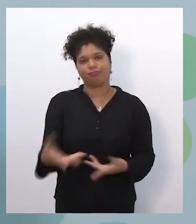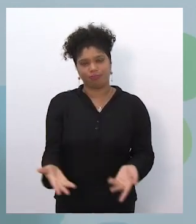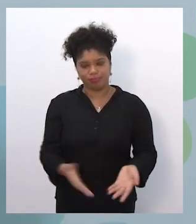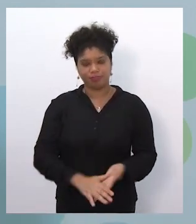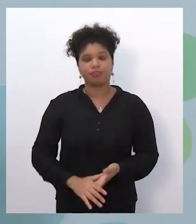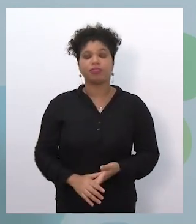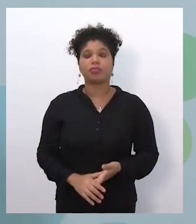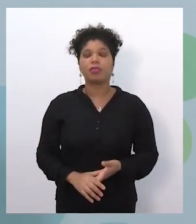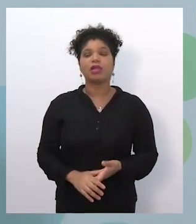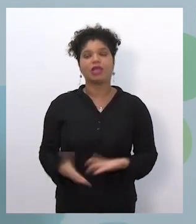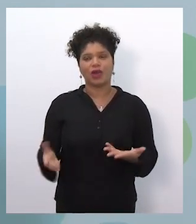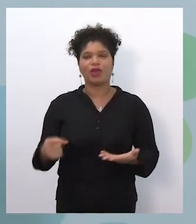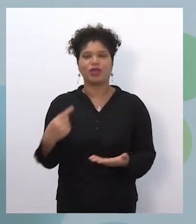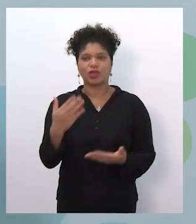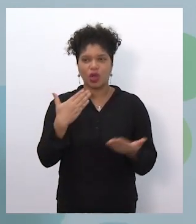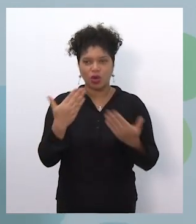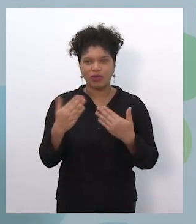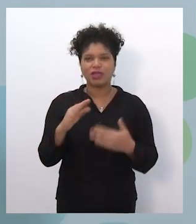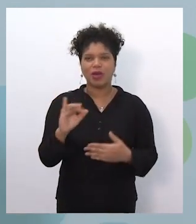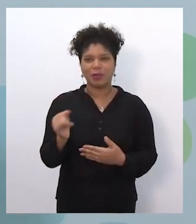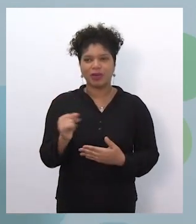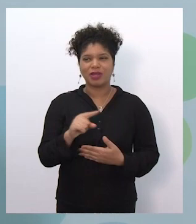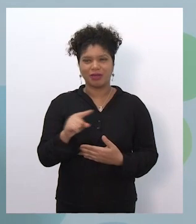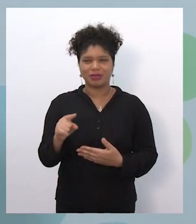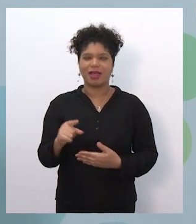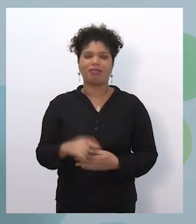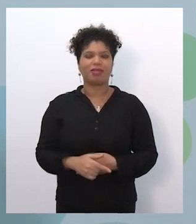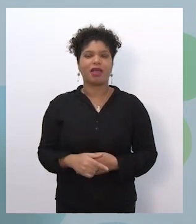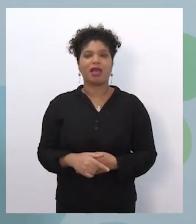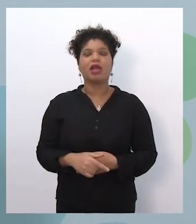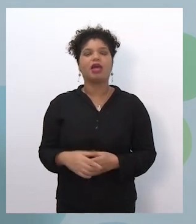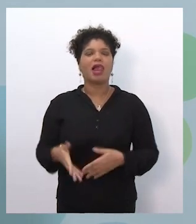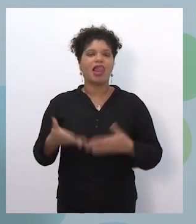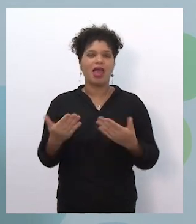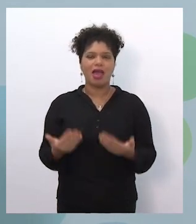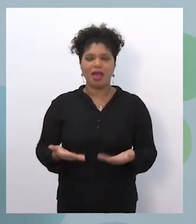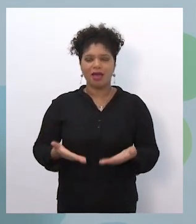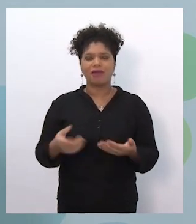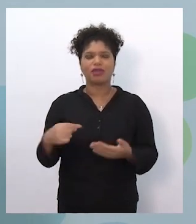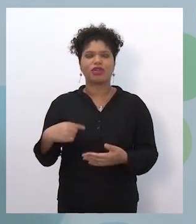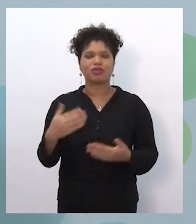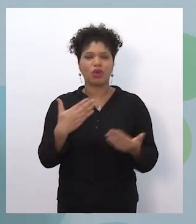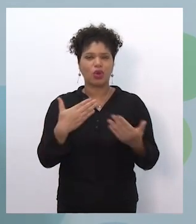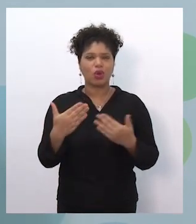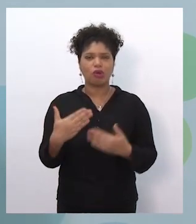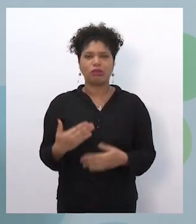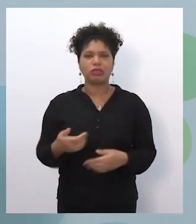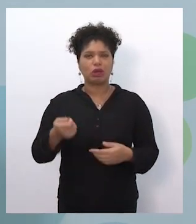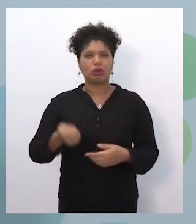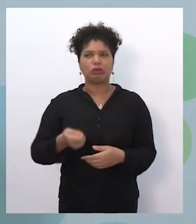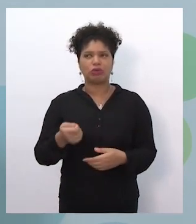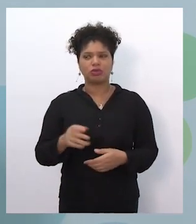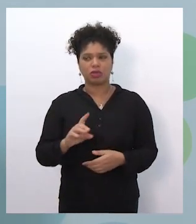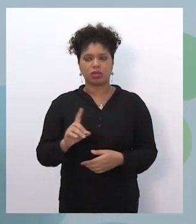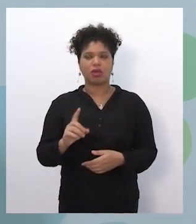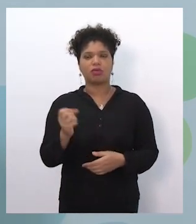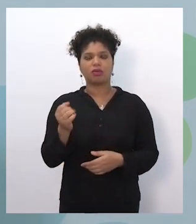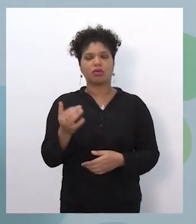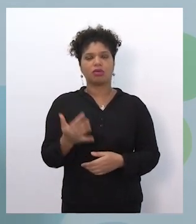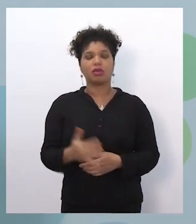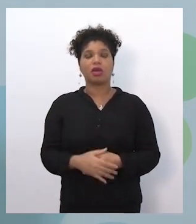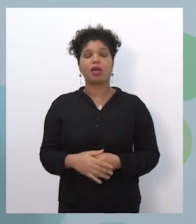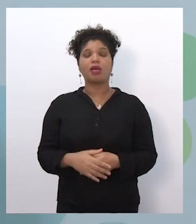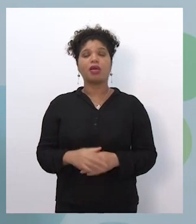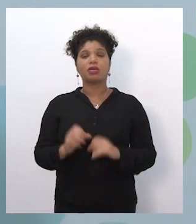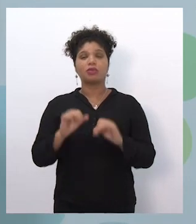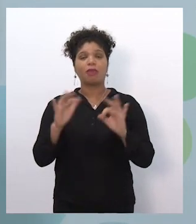nesse bate-bola aqui, conversando bem legal, de uma maneira mais, né, não é uma maneira tão formal assim, mas deixando bem